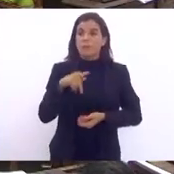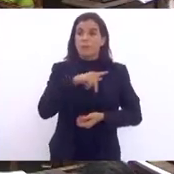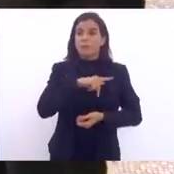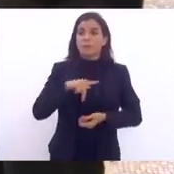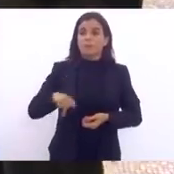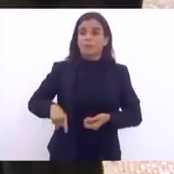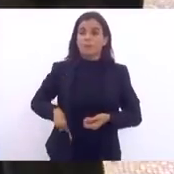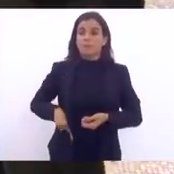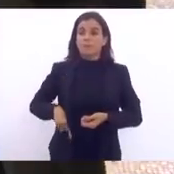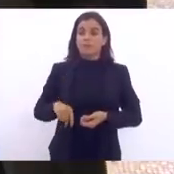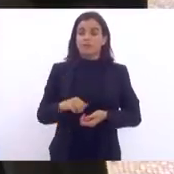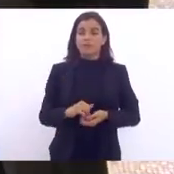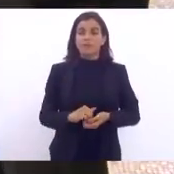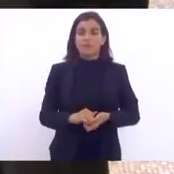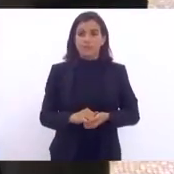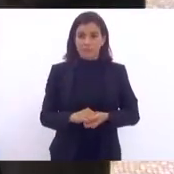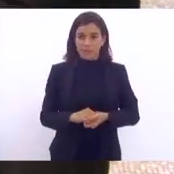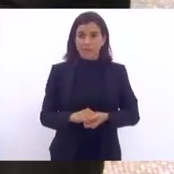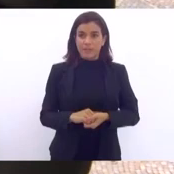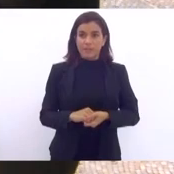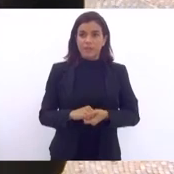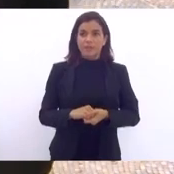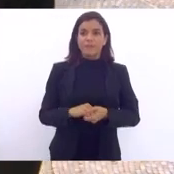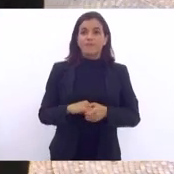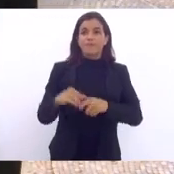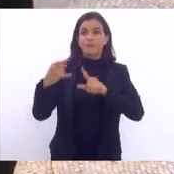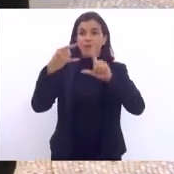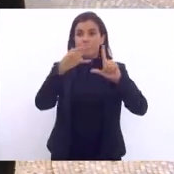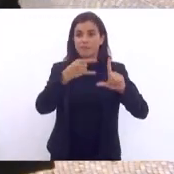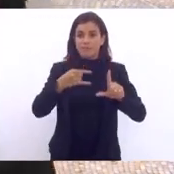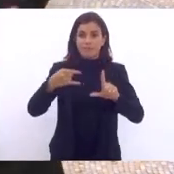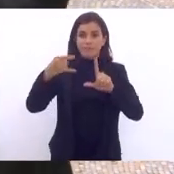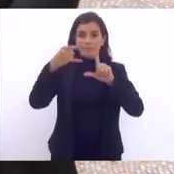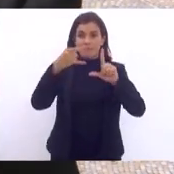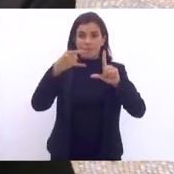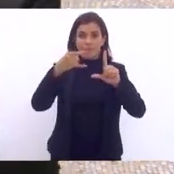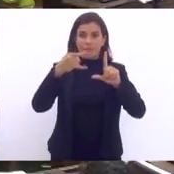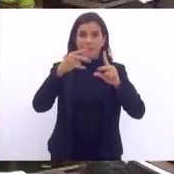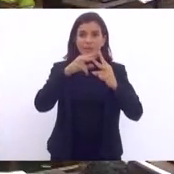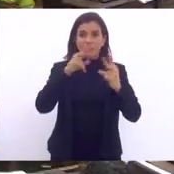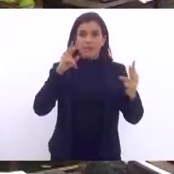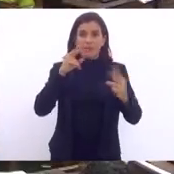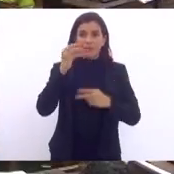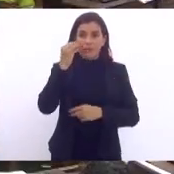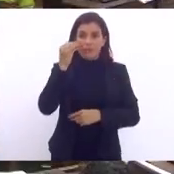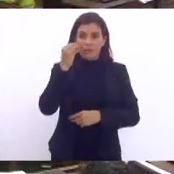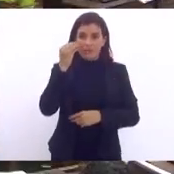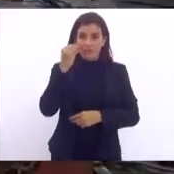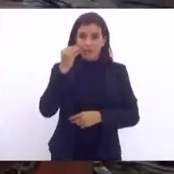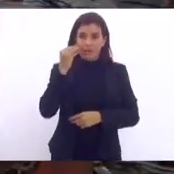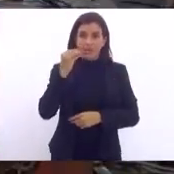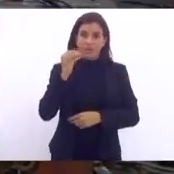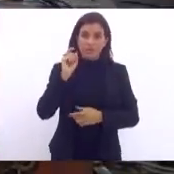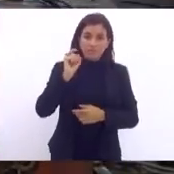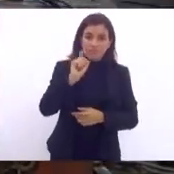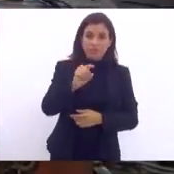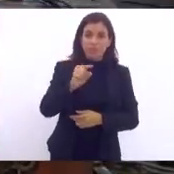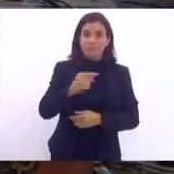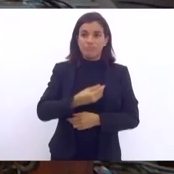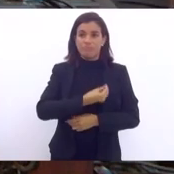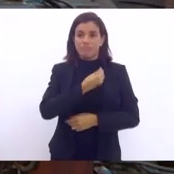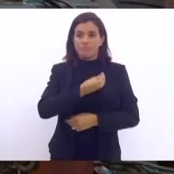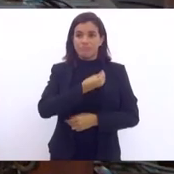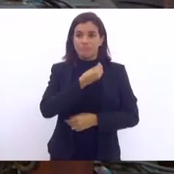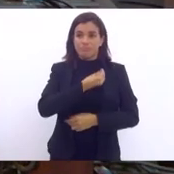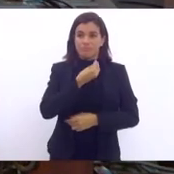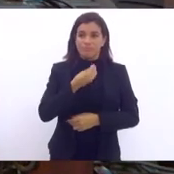está online, está tentando dar presença, não está conseguindo, tá? Tá, vamos deputado lançar aqui, está presente o deputado Vinícius Cozzolini. Obrigado, deputado Nobre. Com